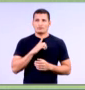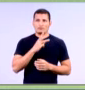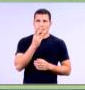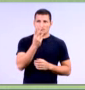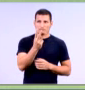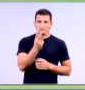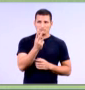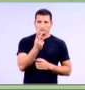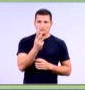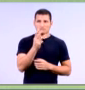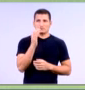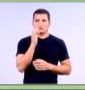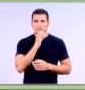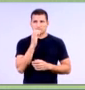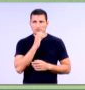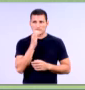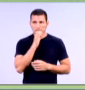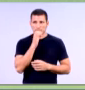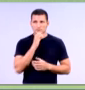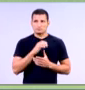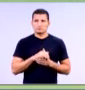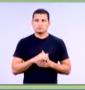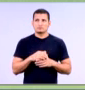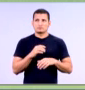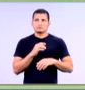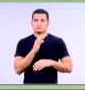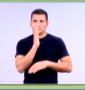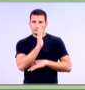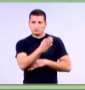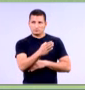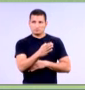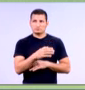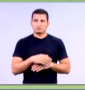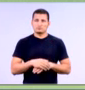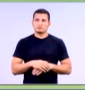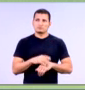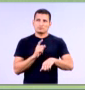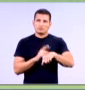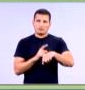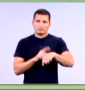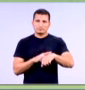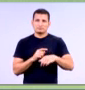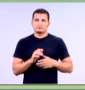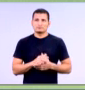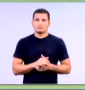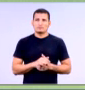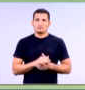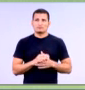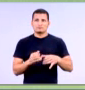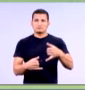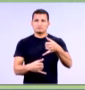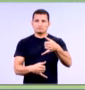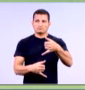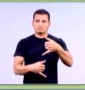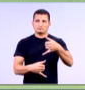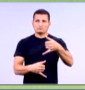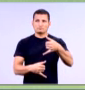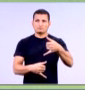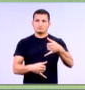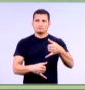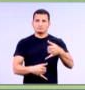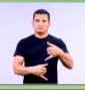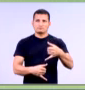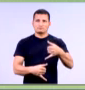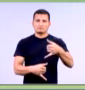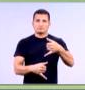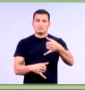parâmetros: double velocidade, string direção, int tempo. E aqui, dentro do meu método, eu vou colocar